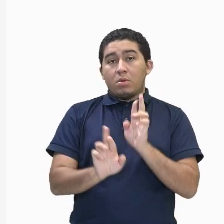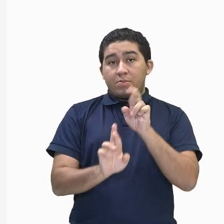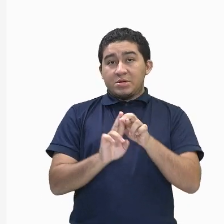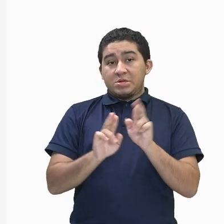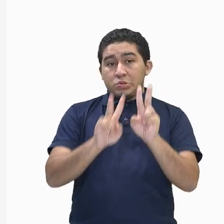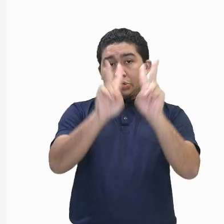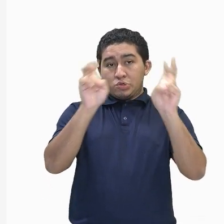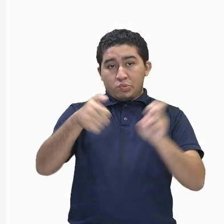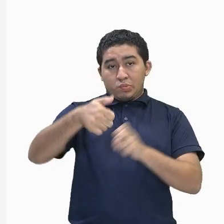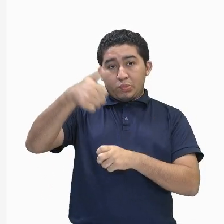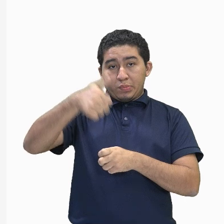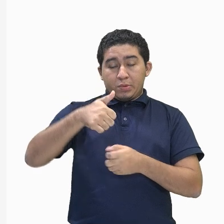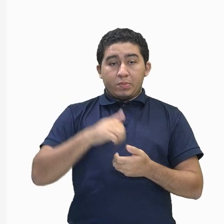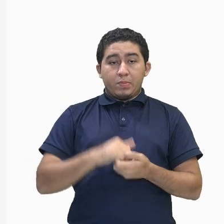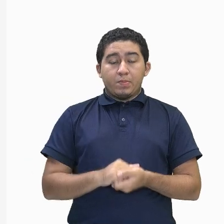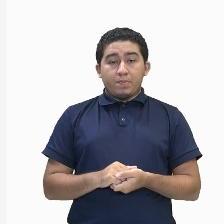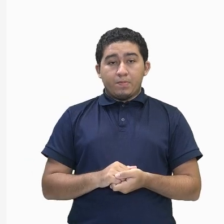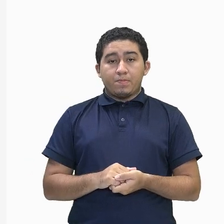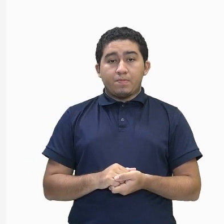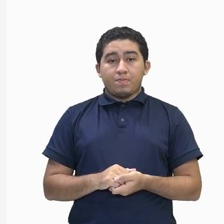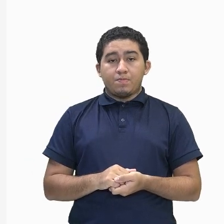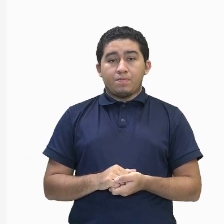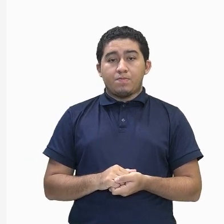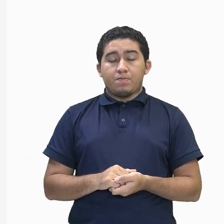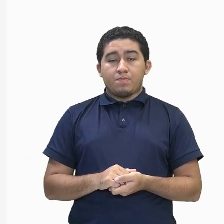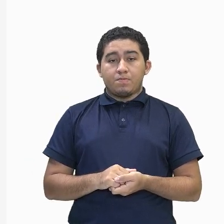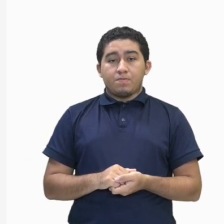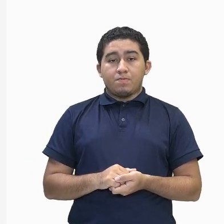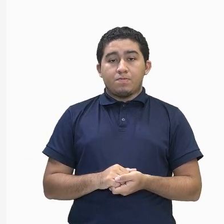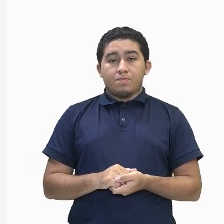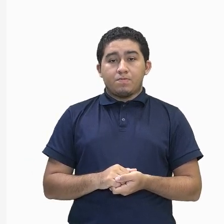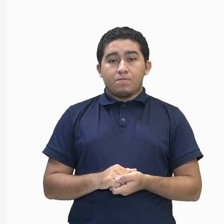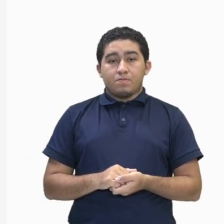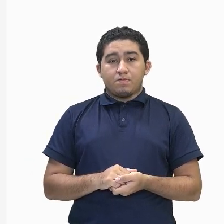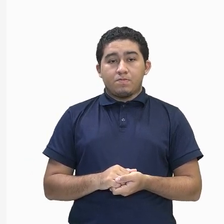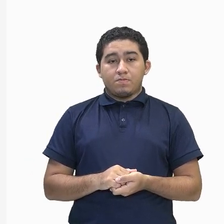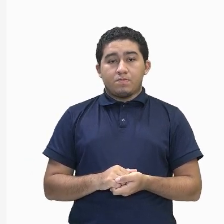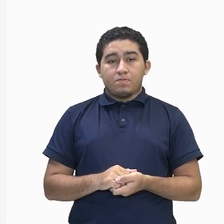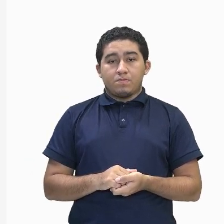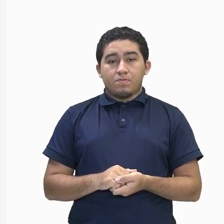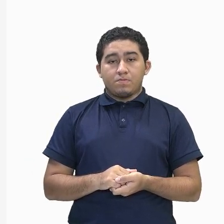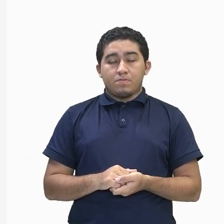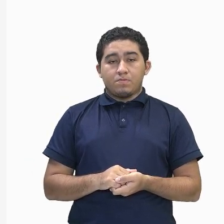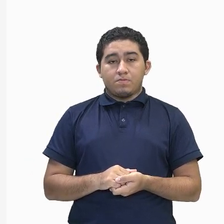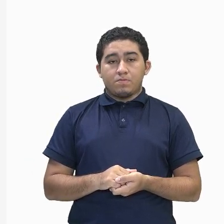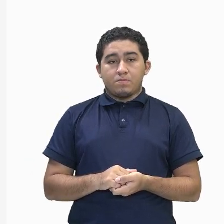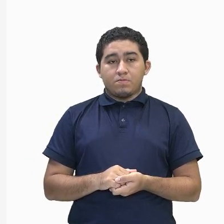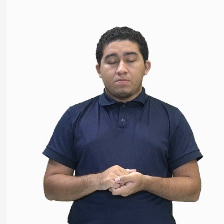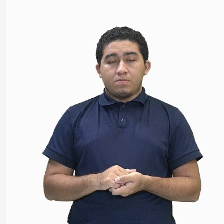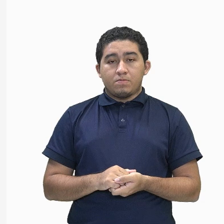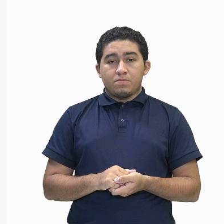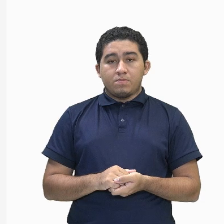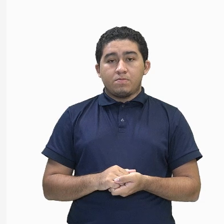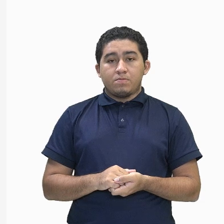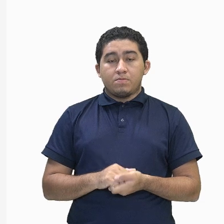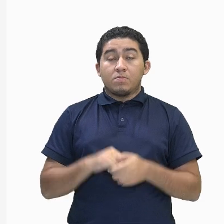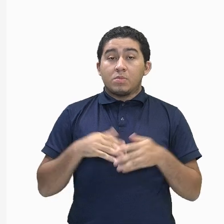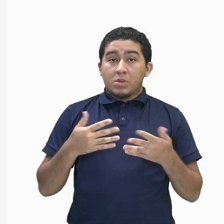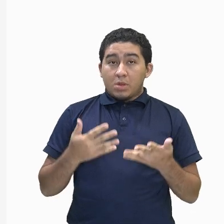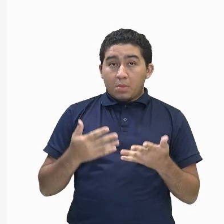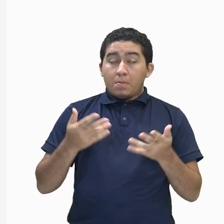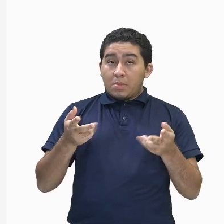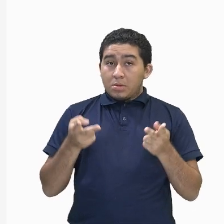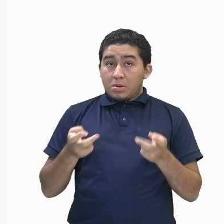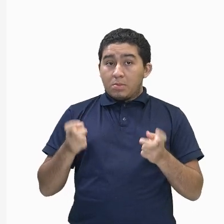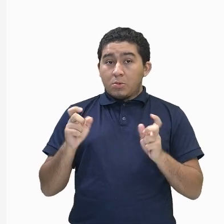né? Degree, computing, careers, IT, certo? Então, vocês podem observar